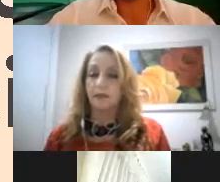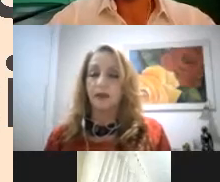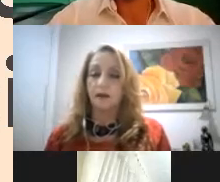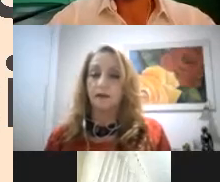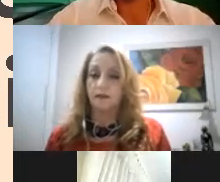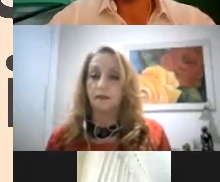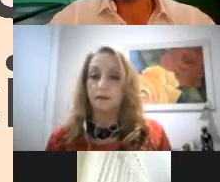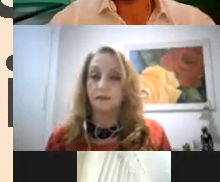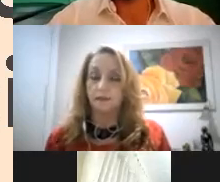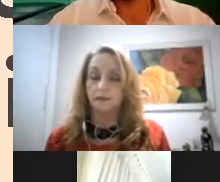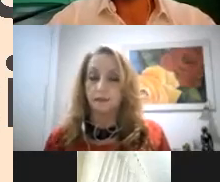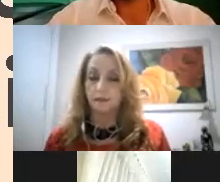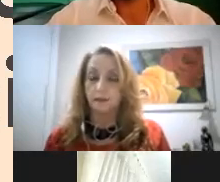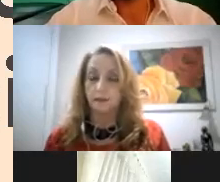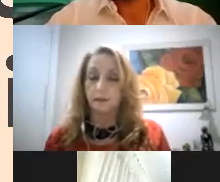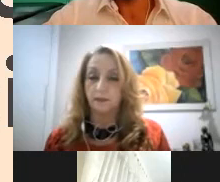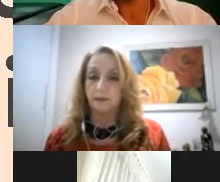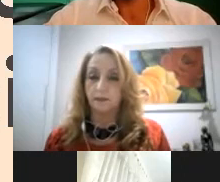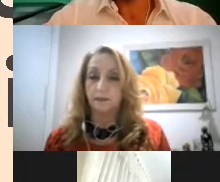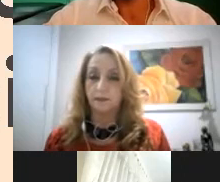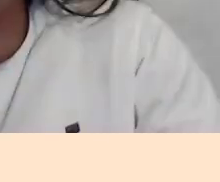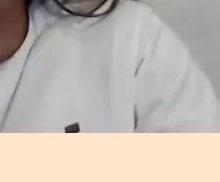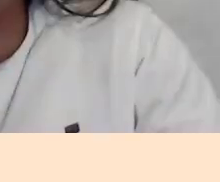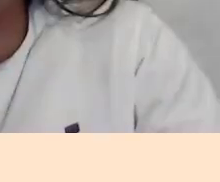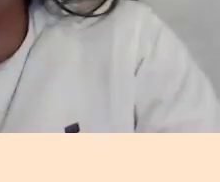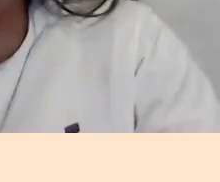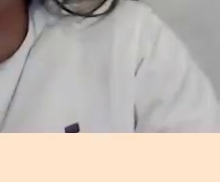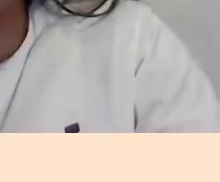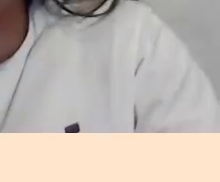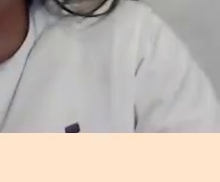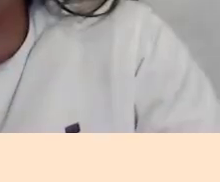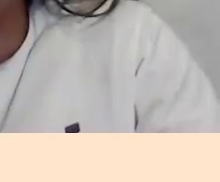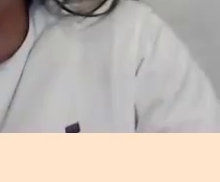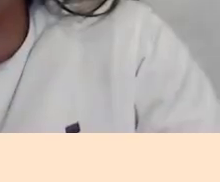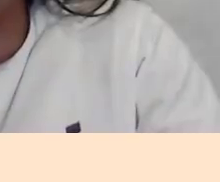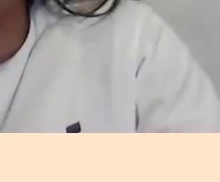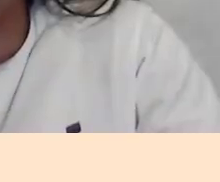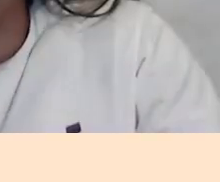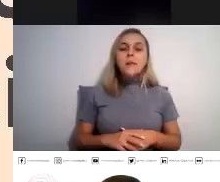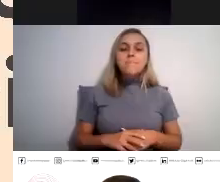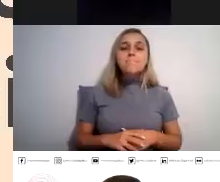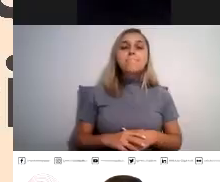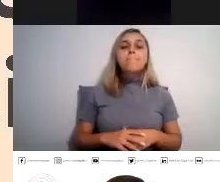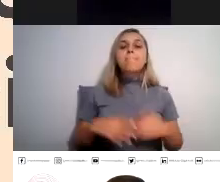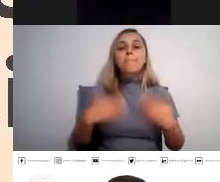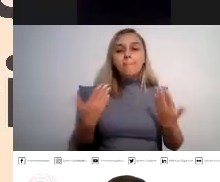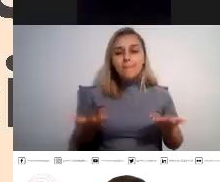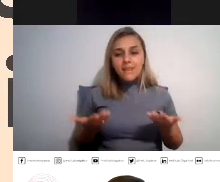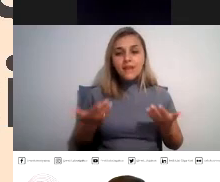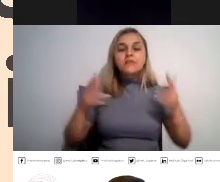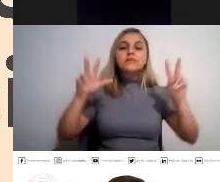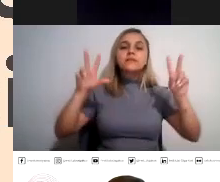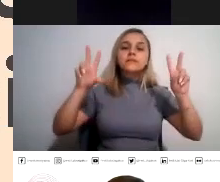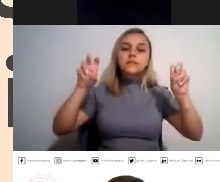como conversamos anteriormente. Esse tema, escolhido por mim e